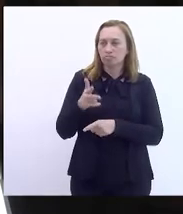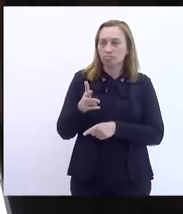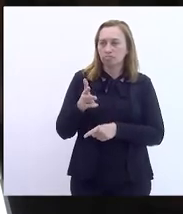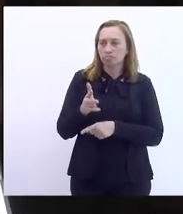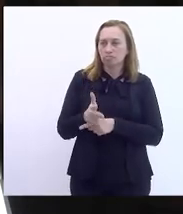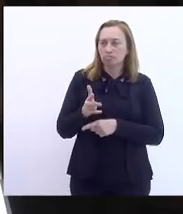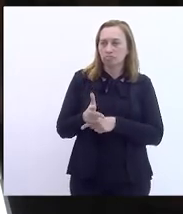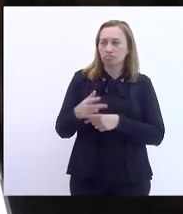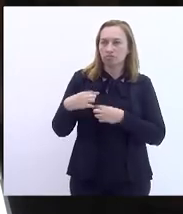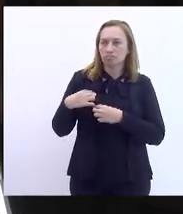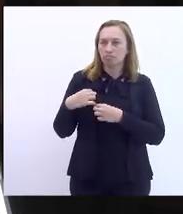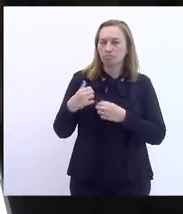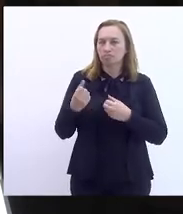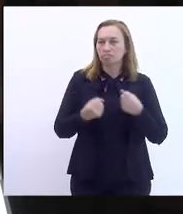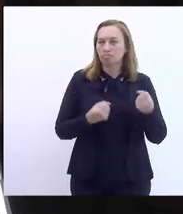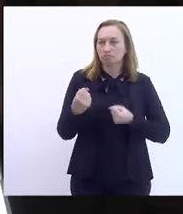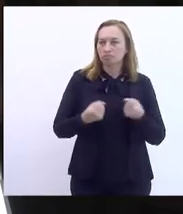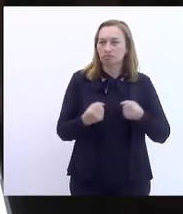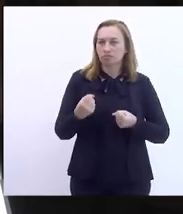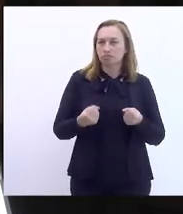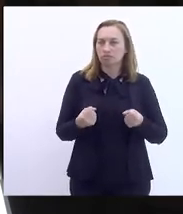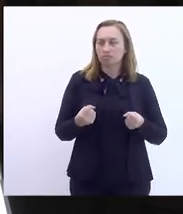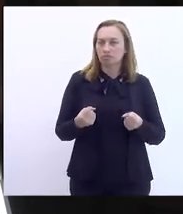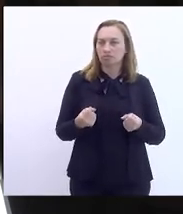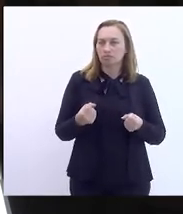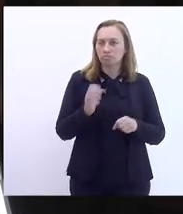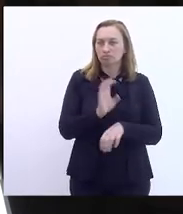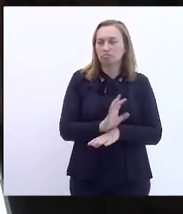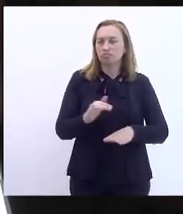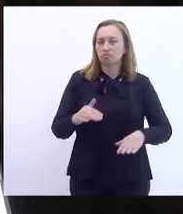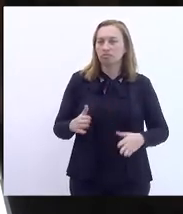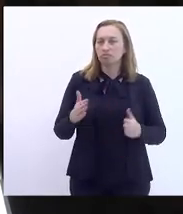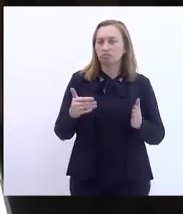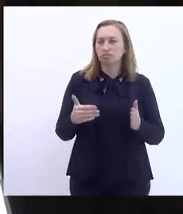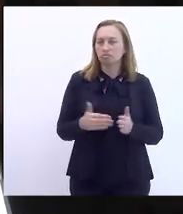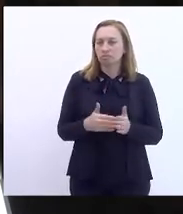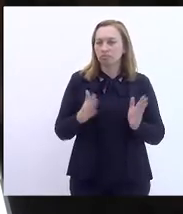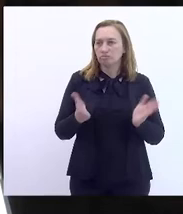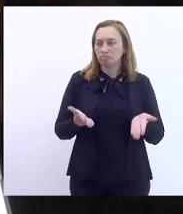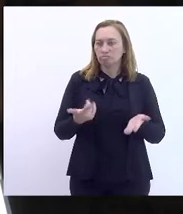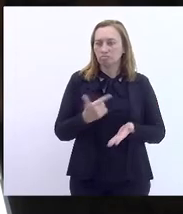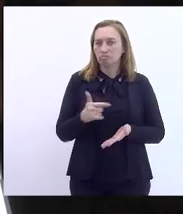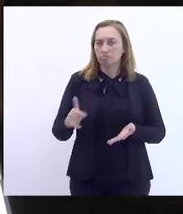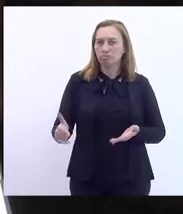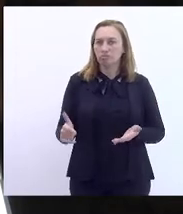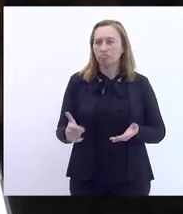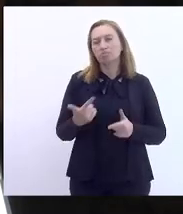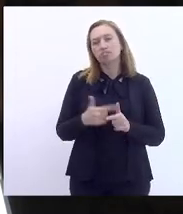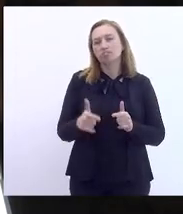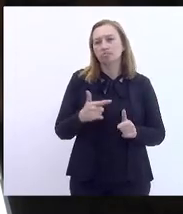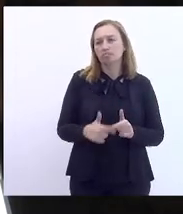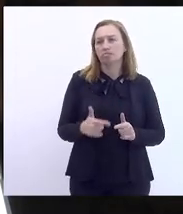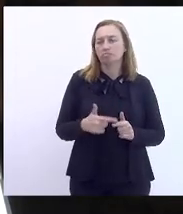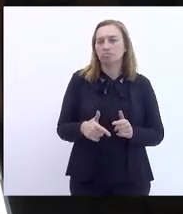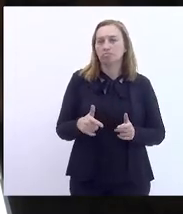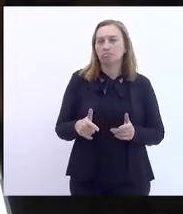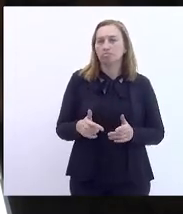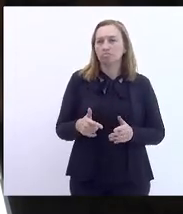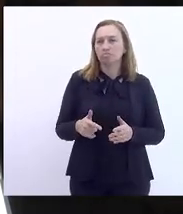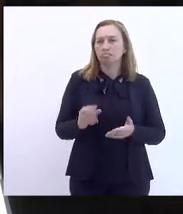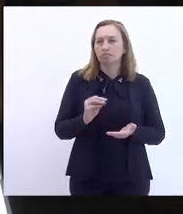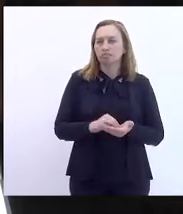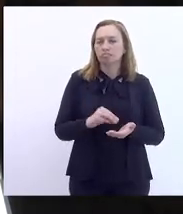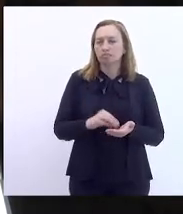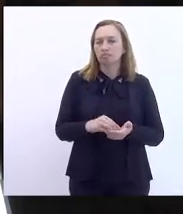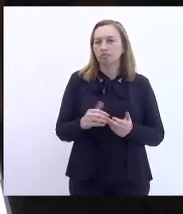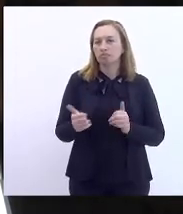que até hoje e foi implementada gerando um problema grave de falta de mecanismos